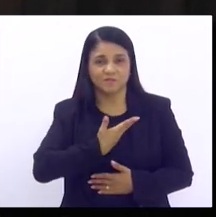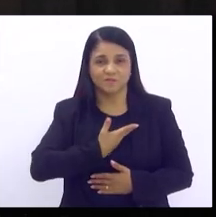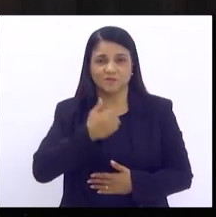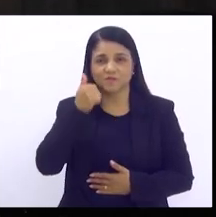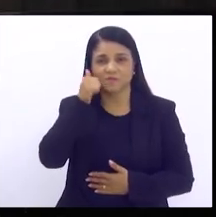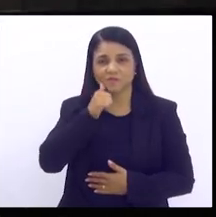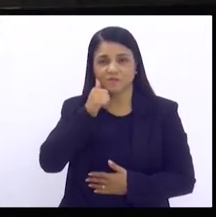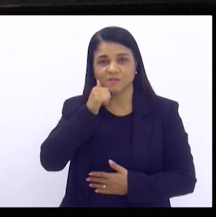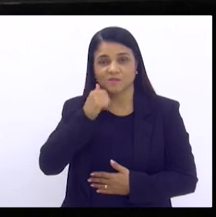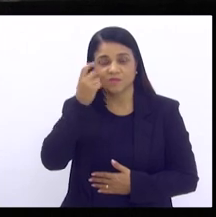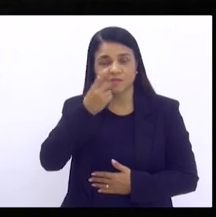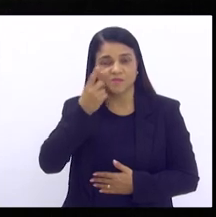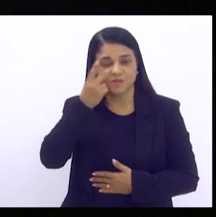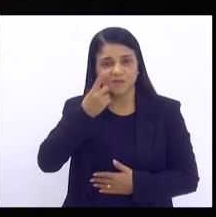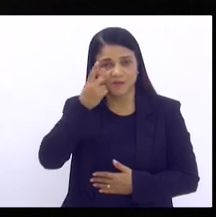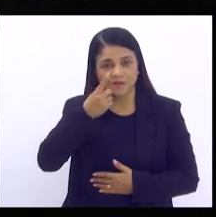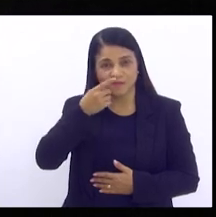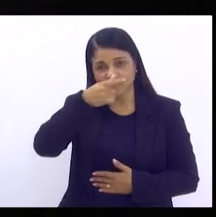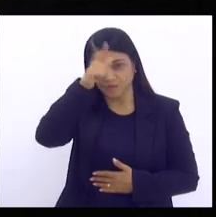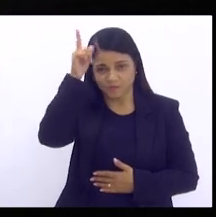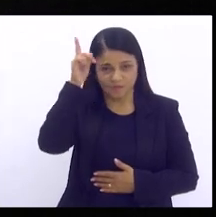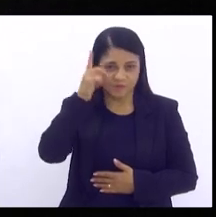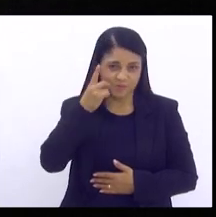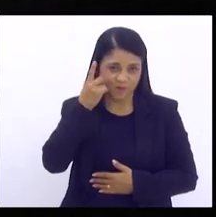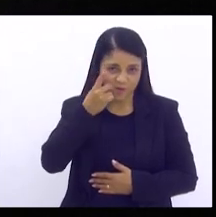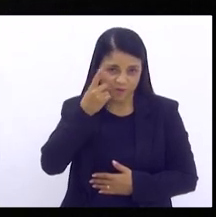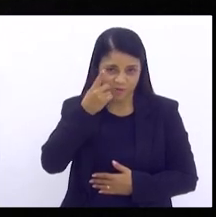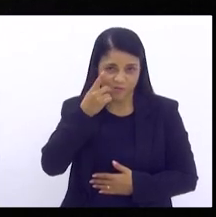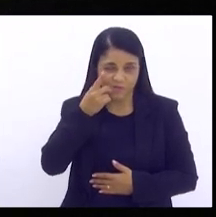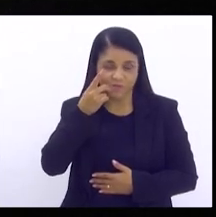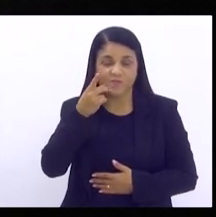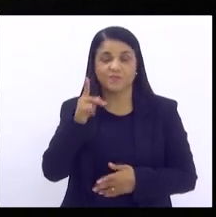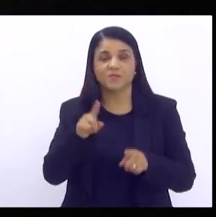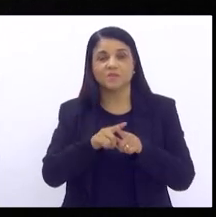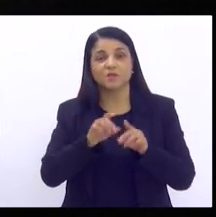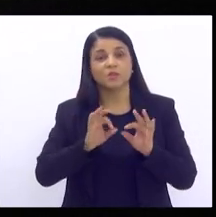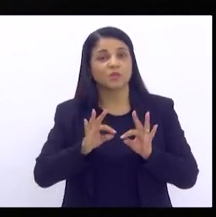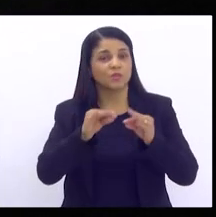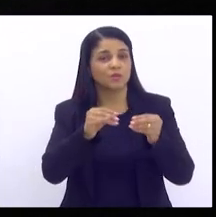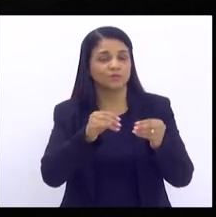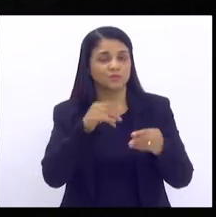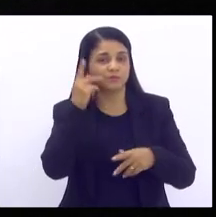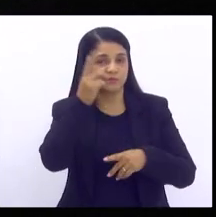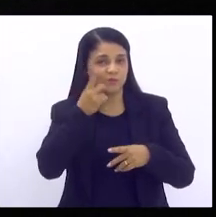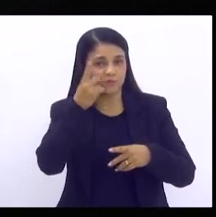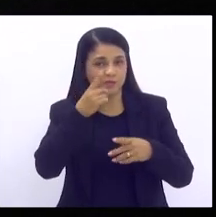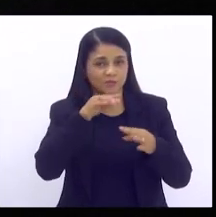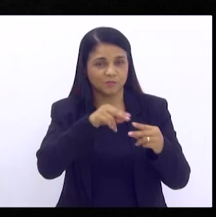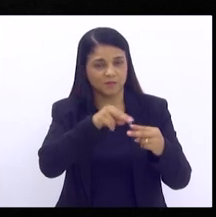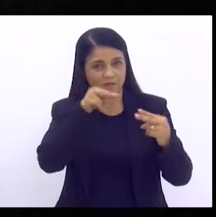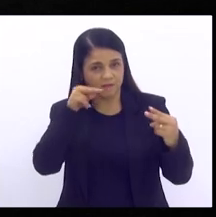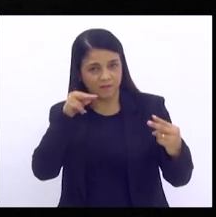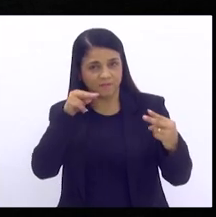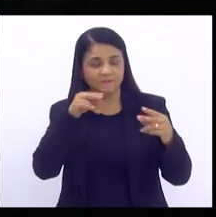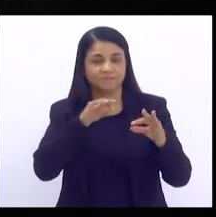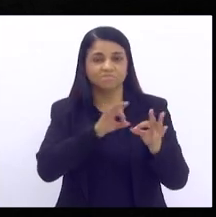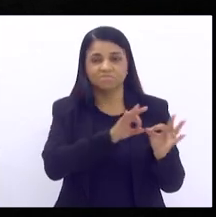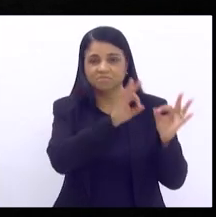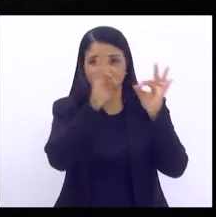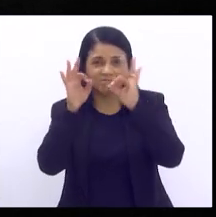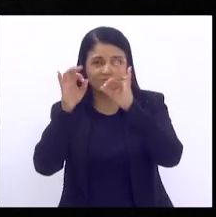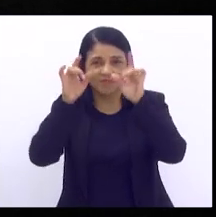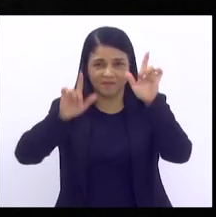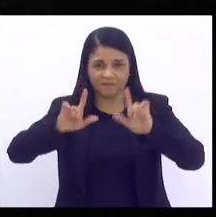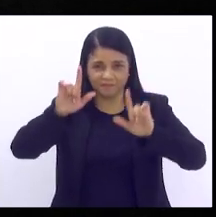deputado Luiz Paulo, cumprimento todos os parlamentares que nos assistem, inclusive por redes sociais e pela TV Alerge,